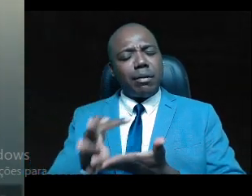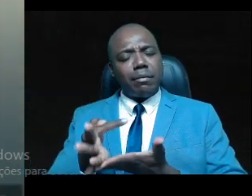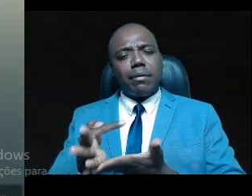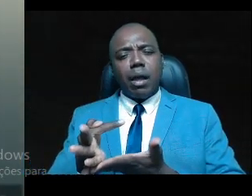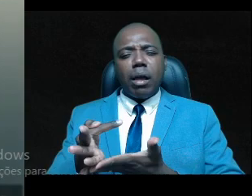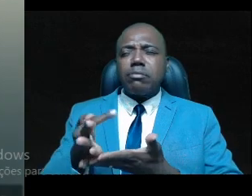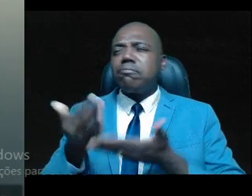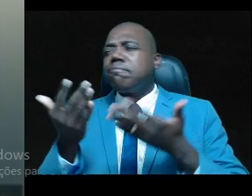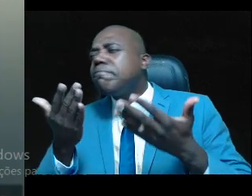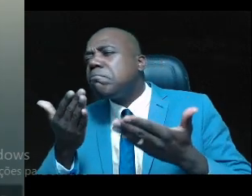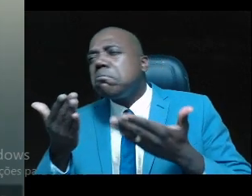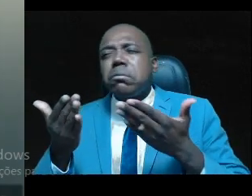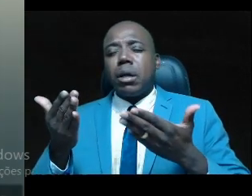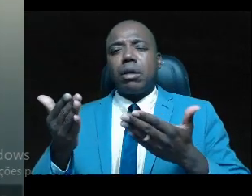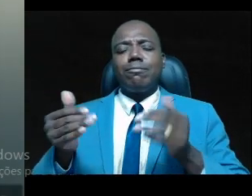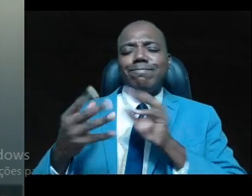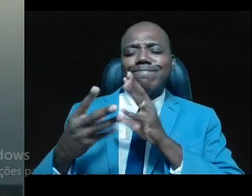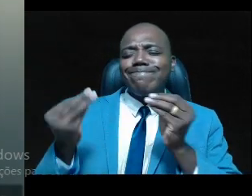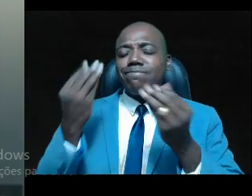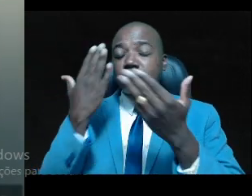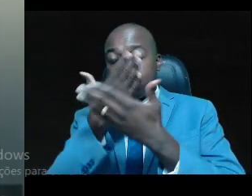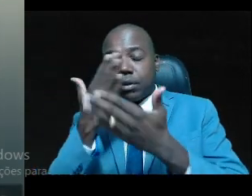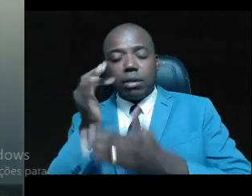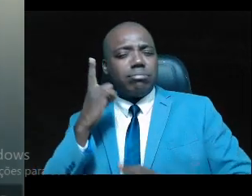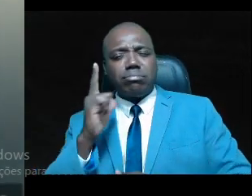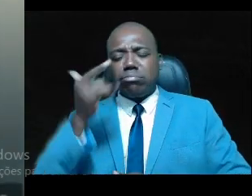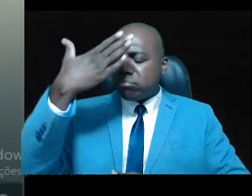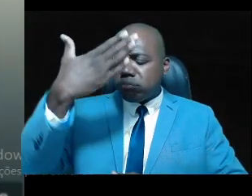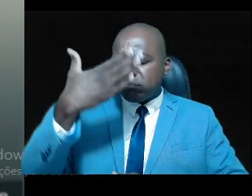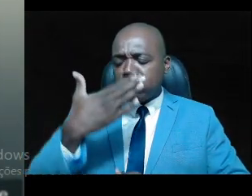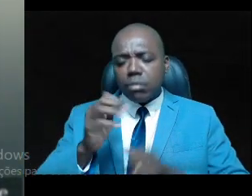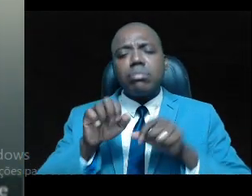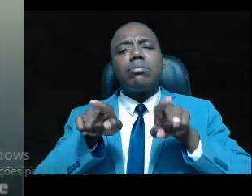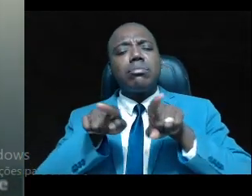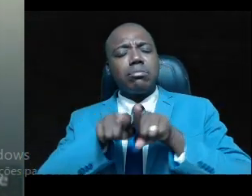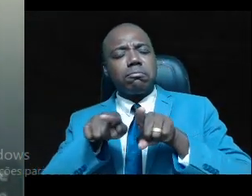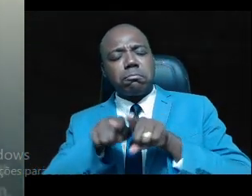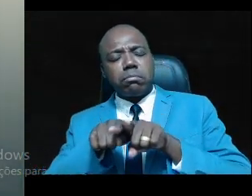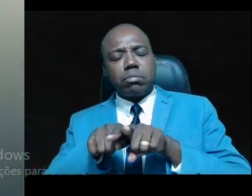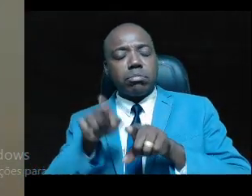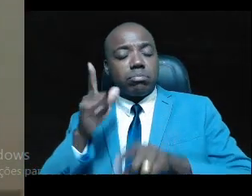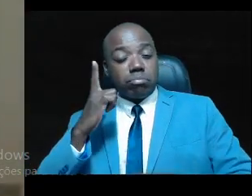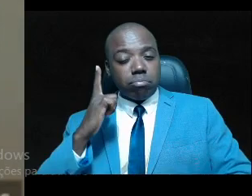das coisas que se espera e a prova das coisas que se não vê.